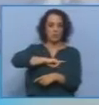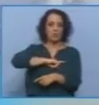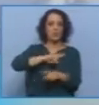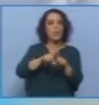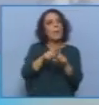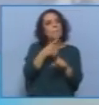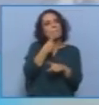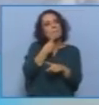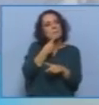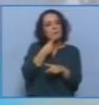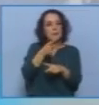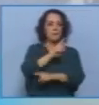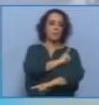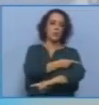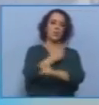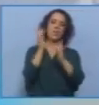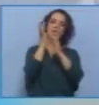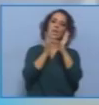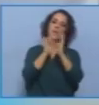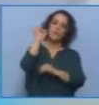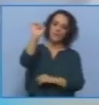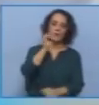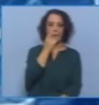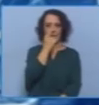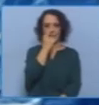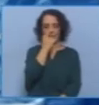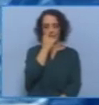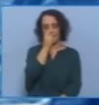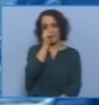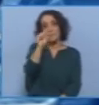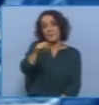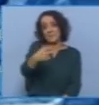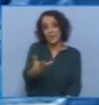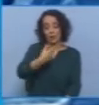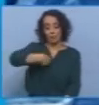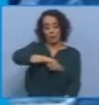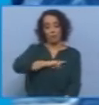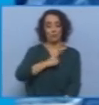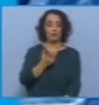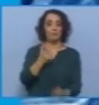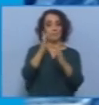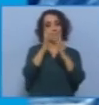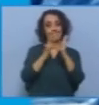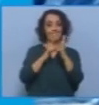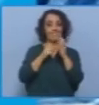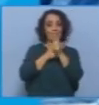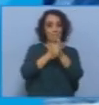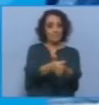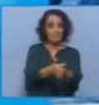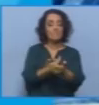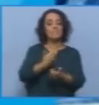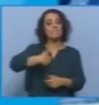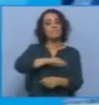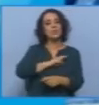perceber esta realeza, este poder de Cristo, não é? Sim, e acho que nós também, como cristãos, parte da mesma família, precisamos muito